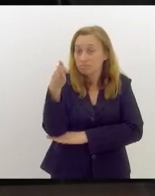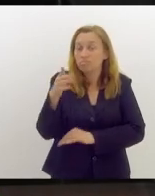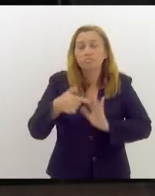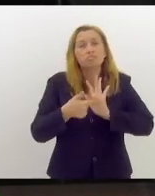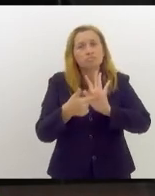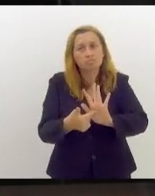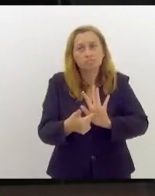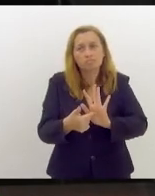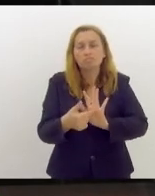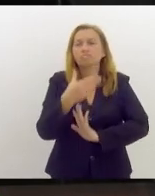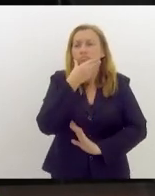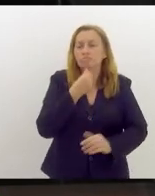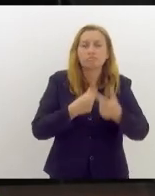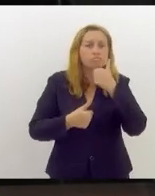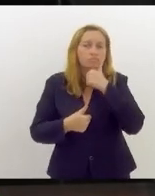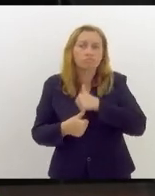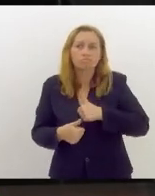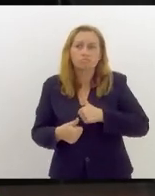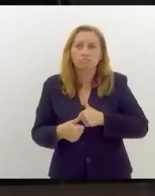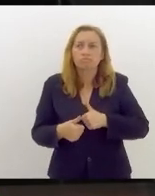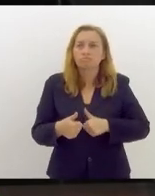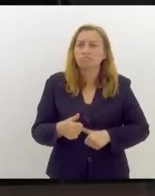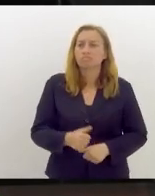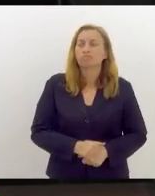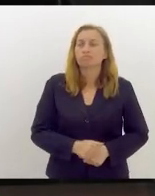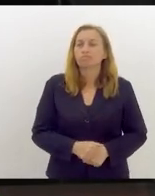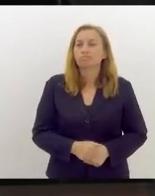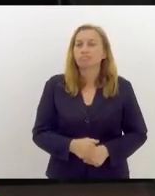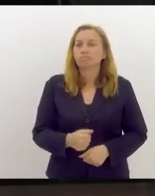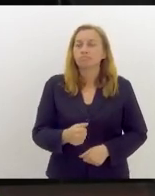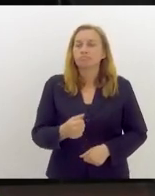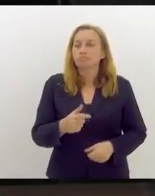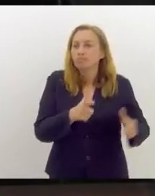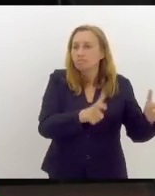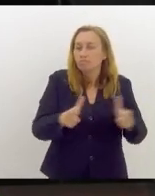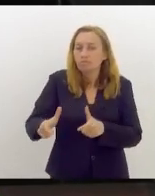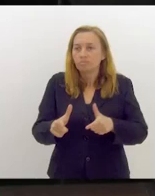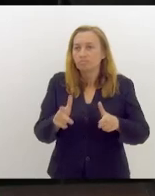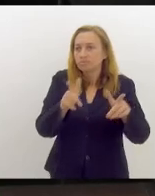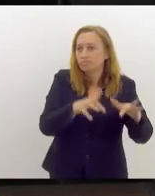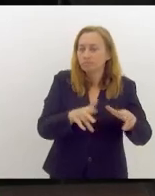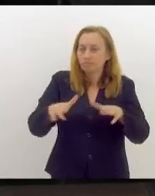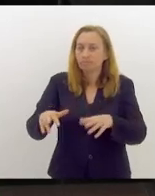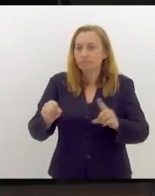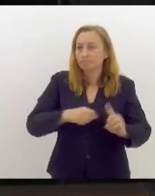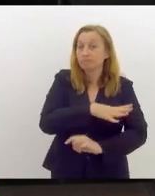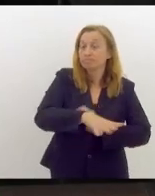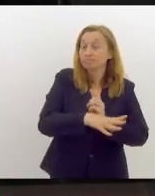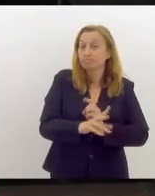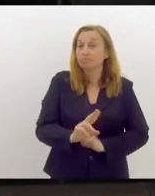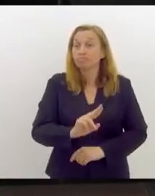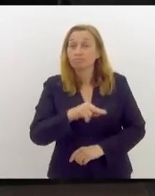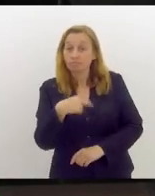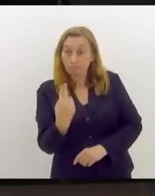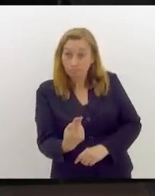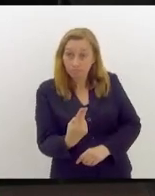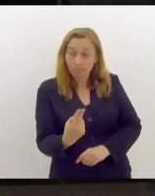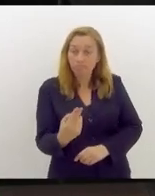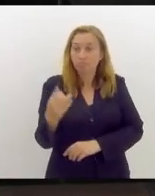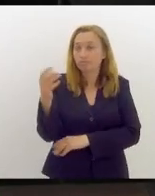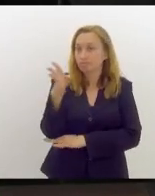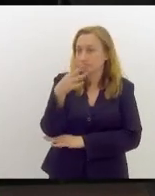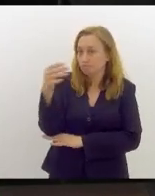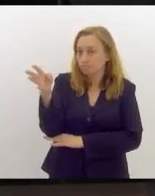demonstra que homens e mulheres não deve ter lugares diferentes nessa sociedade Ou seja é uma